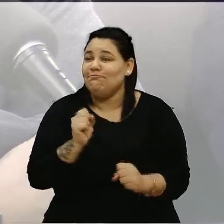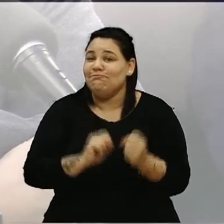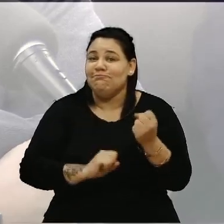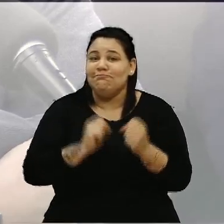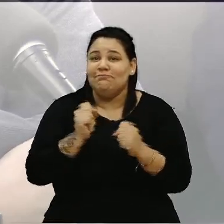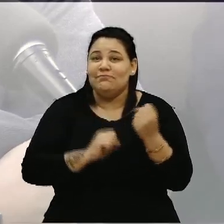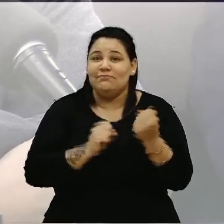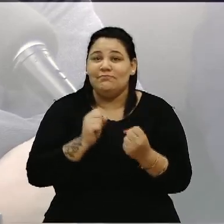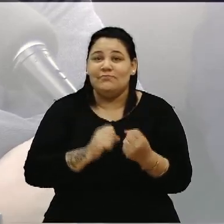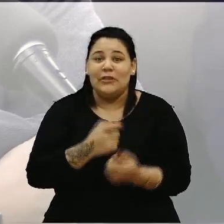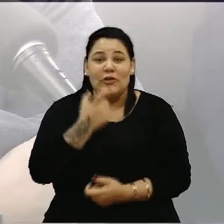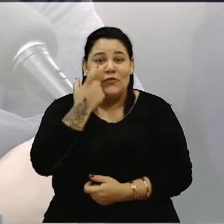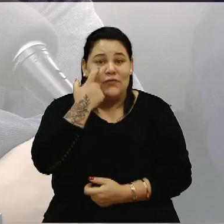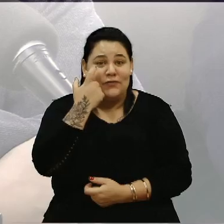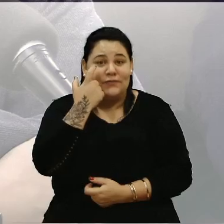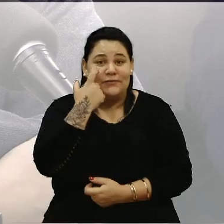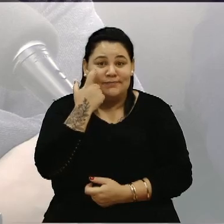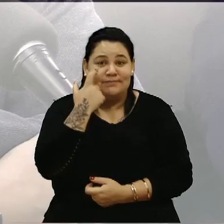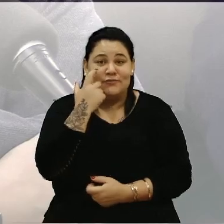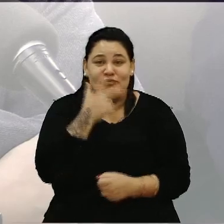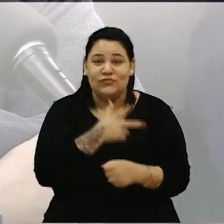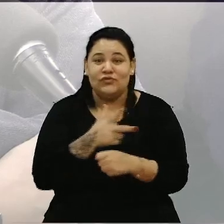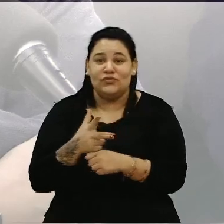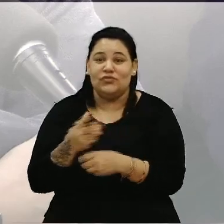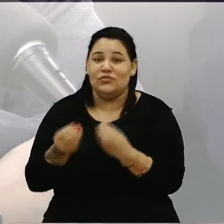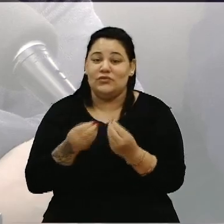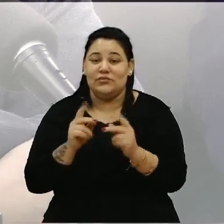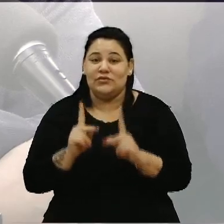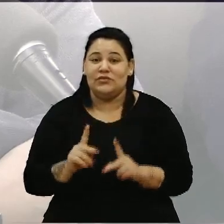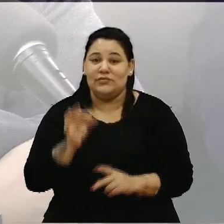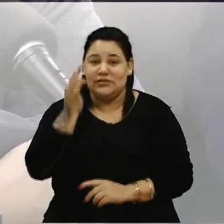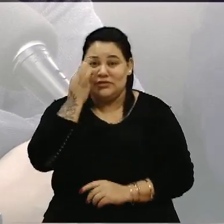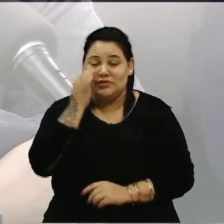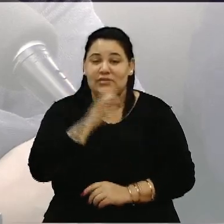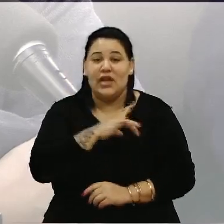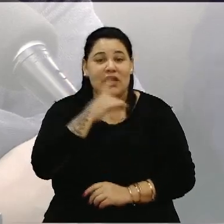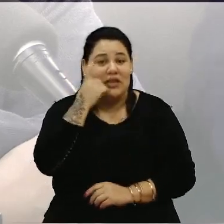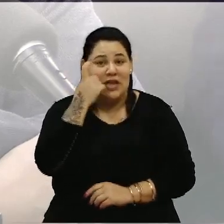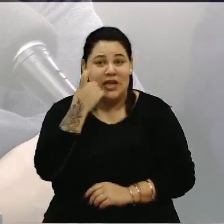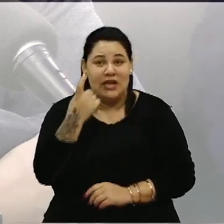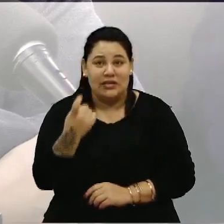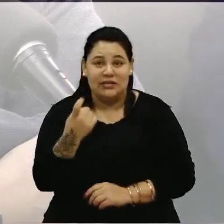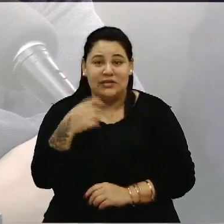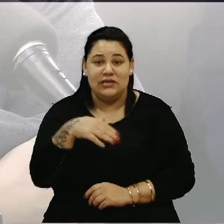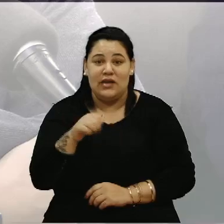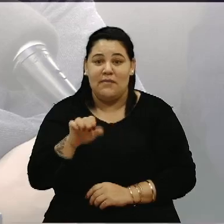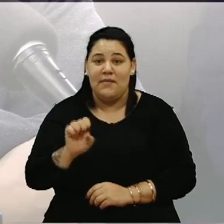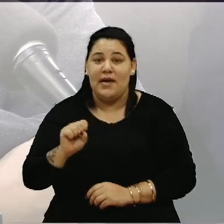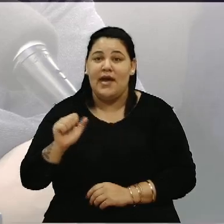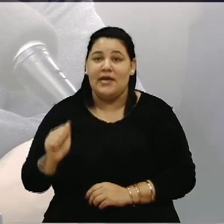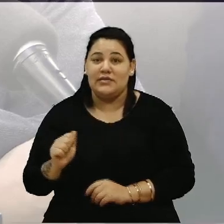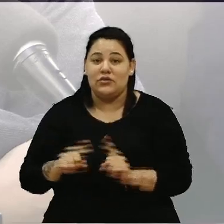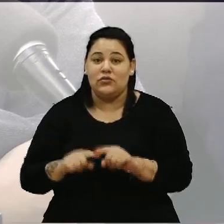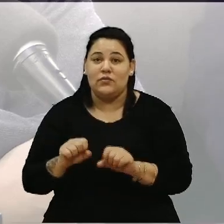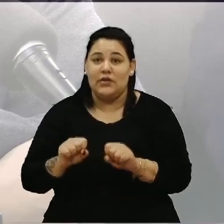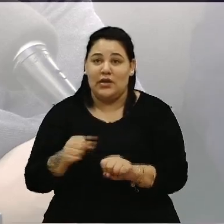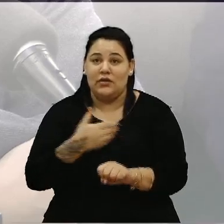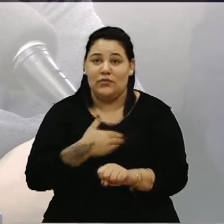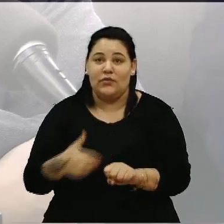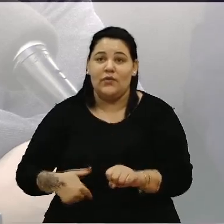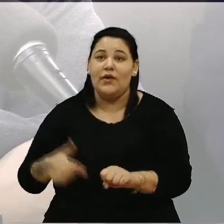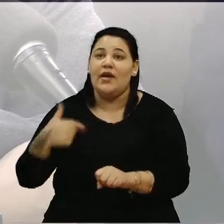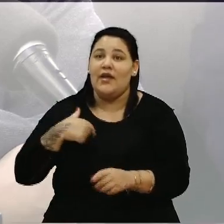as imagens, como é que o pessoal está. Mesmo assim, estão interessados na Maesa e no mercado público. Então, conta comigo